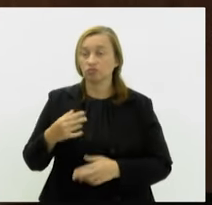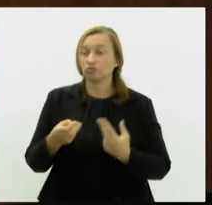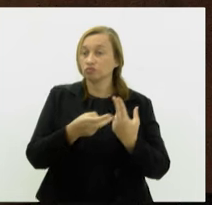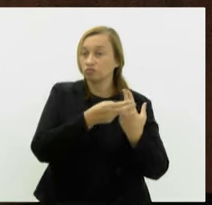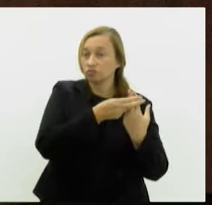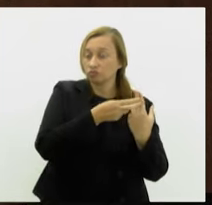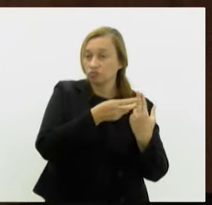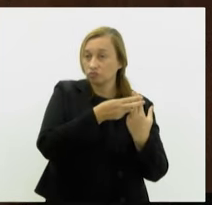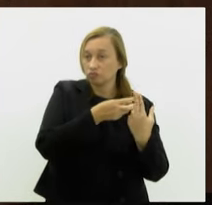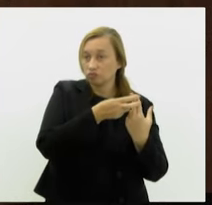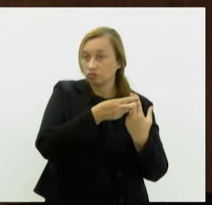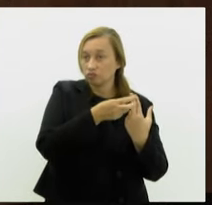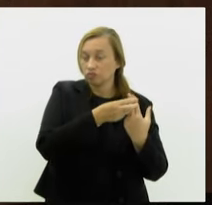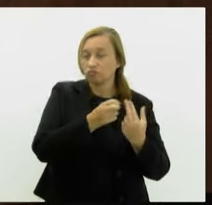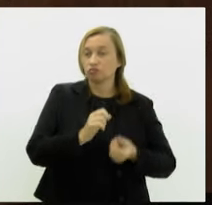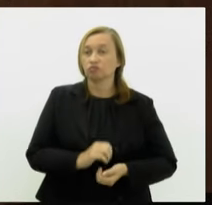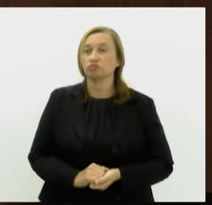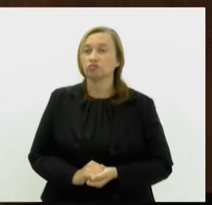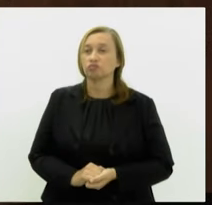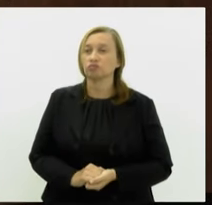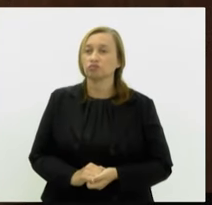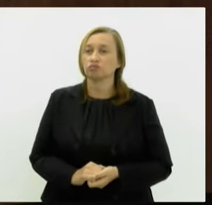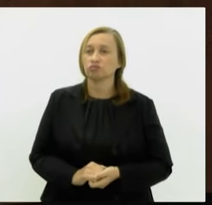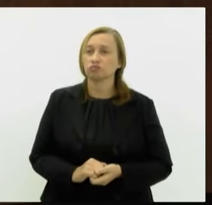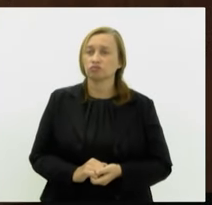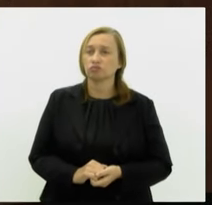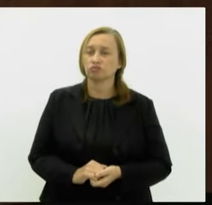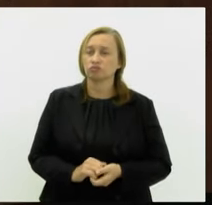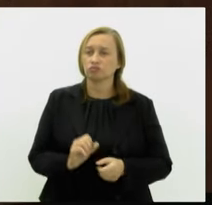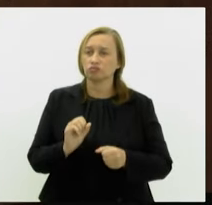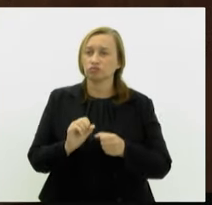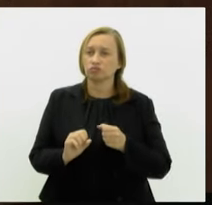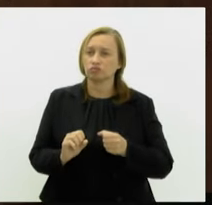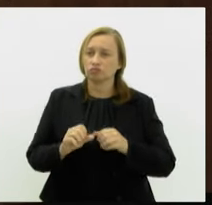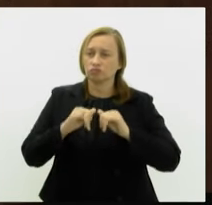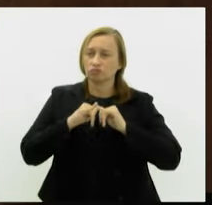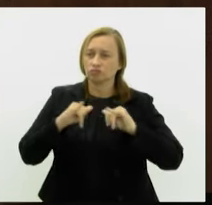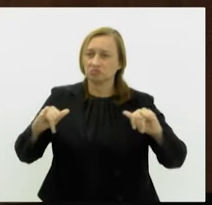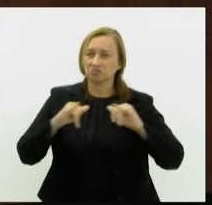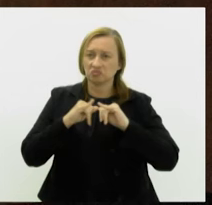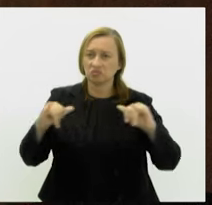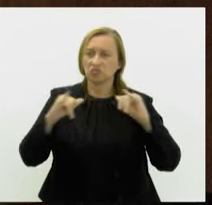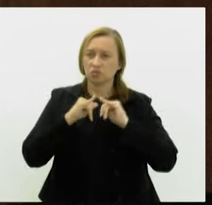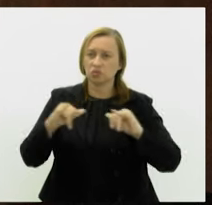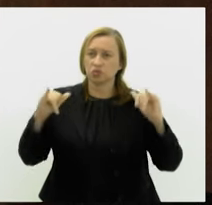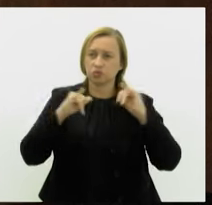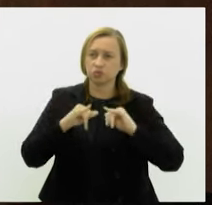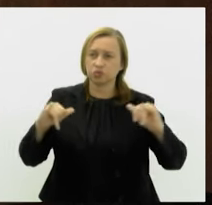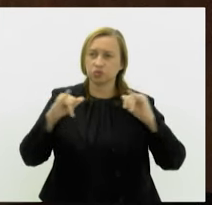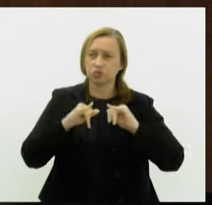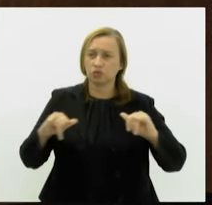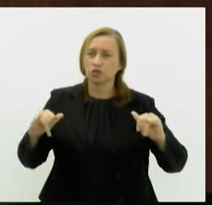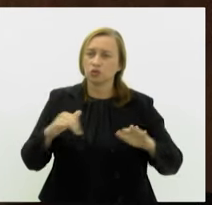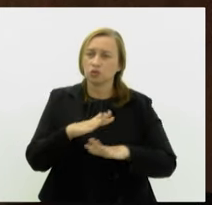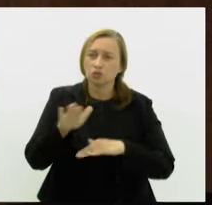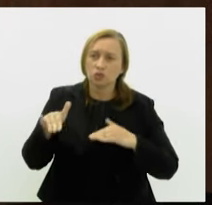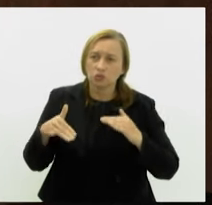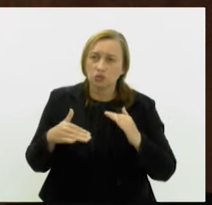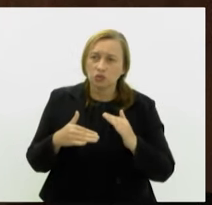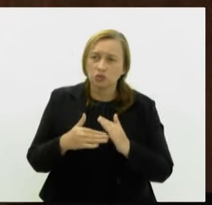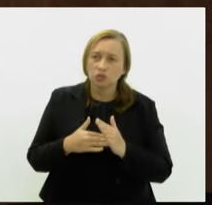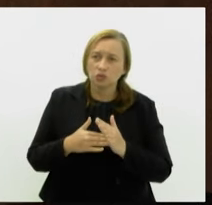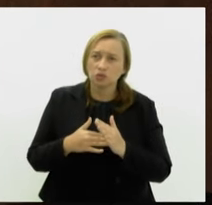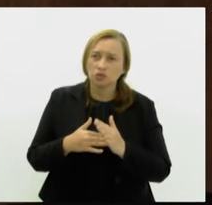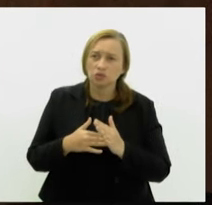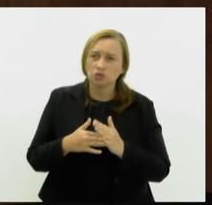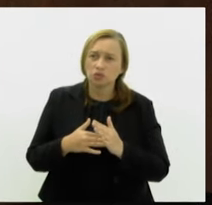SUS realizar a divulgação de todos,